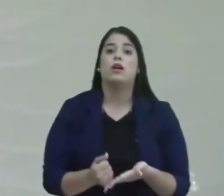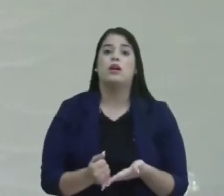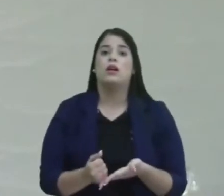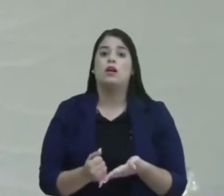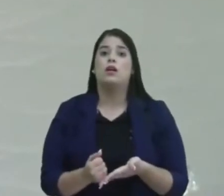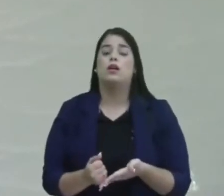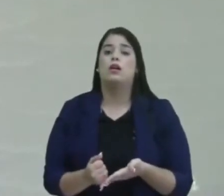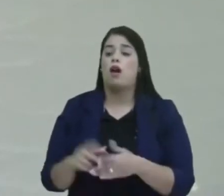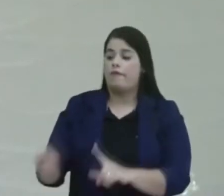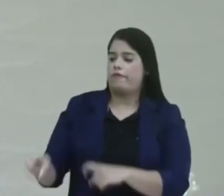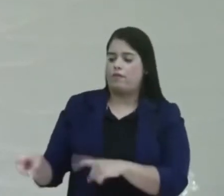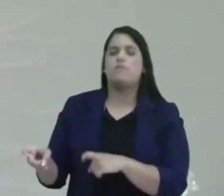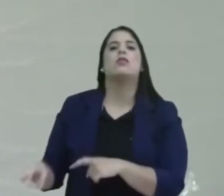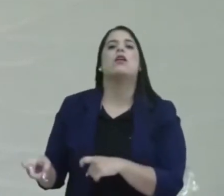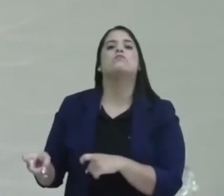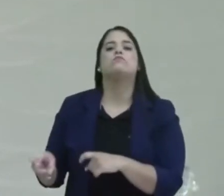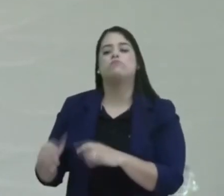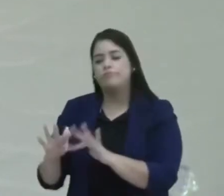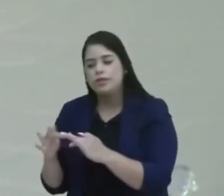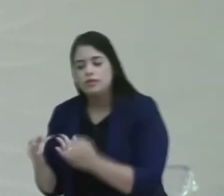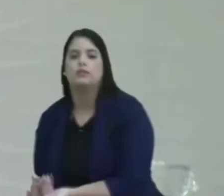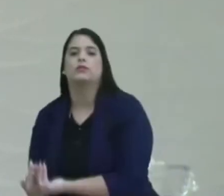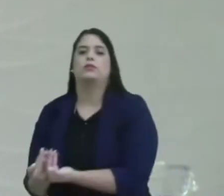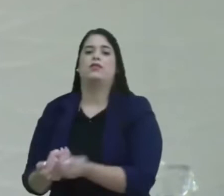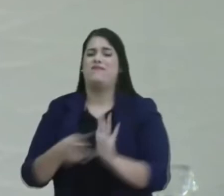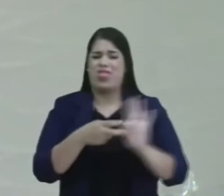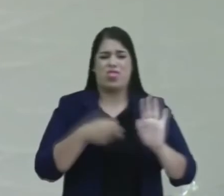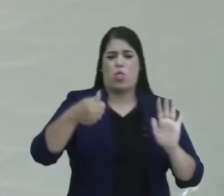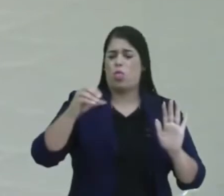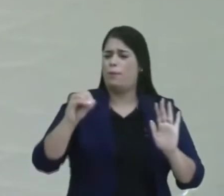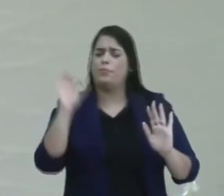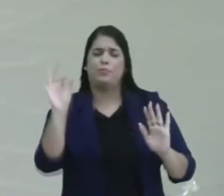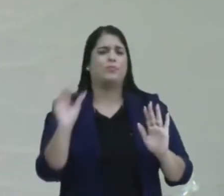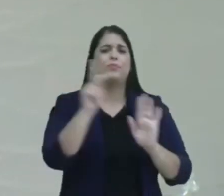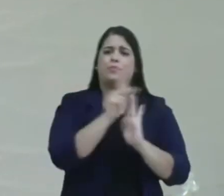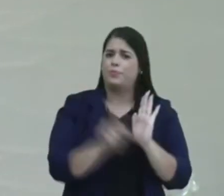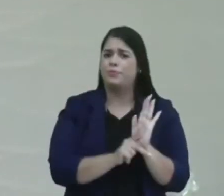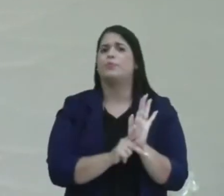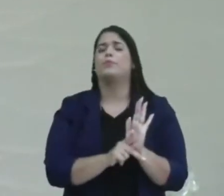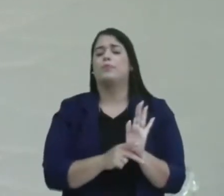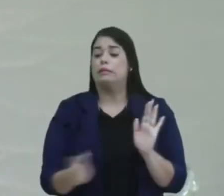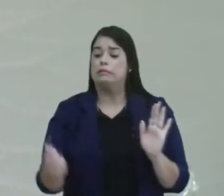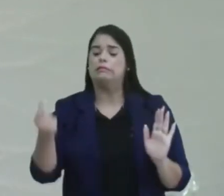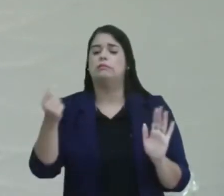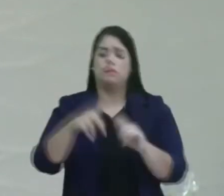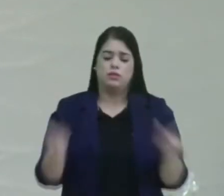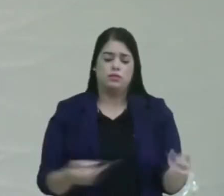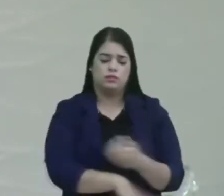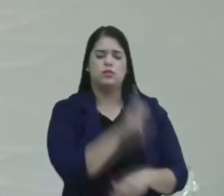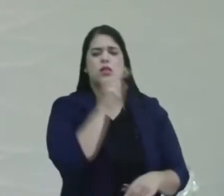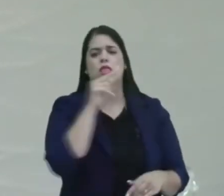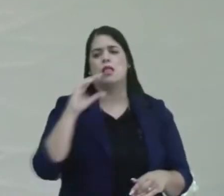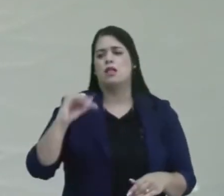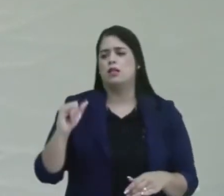a agricultura familiar. Ele vetou 100% o projeto que ia destinar valor de recursos para a cisterna, perdão